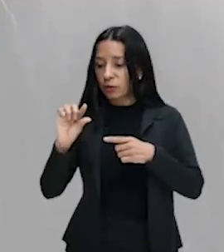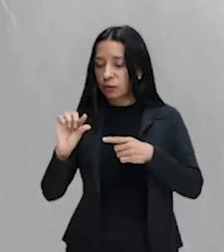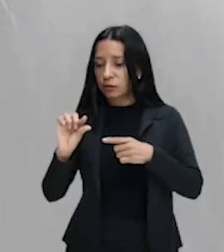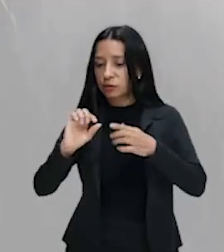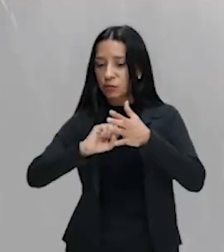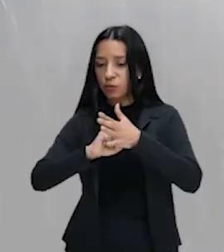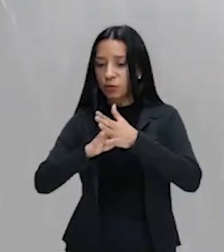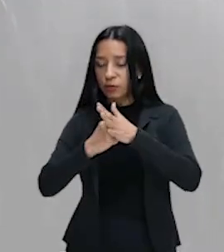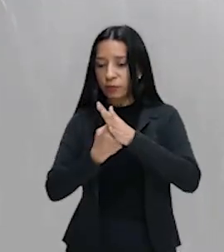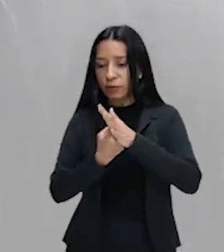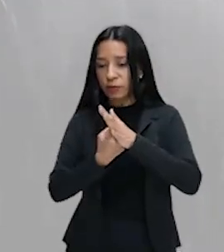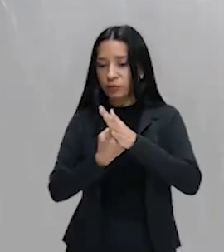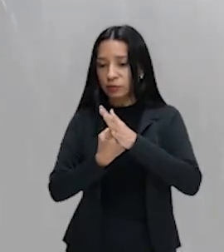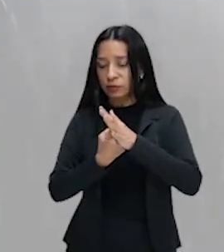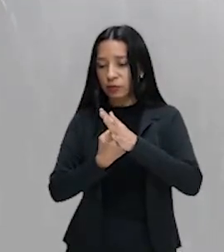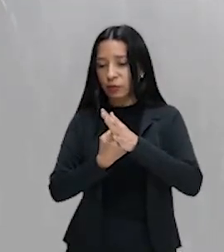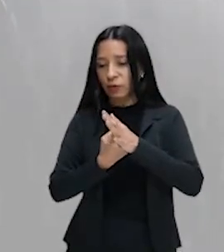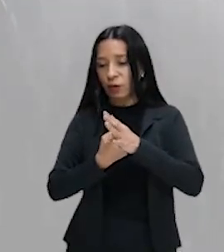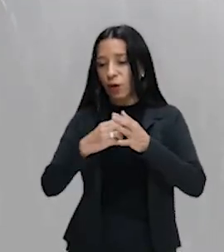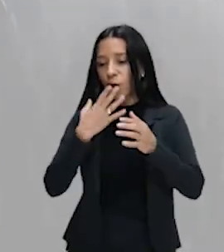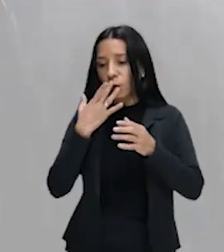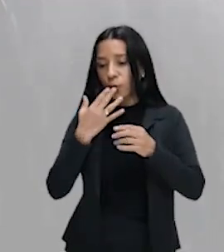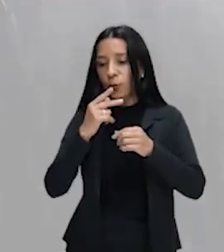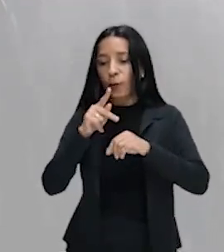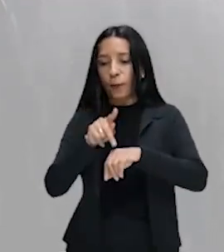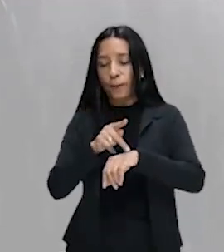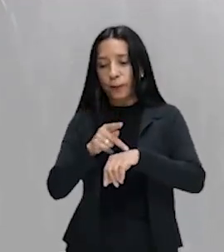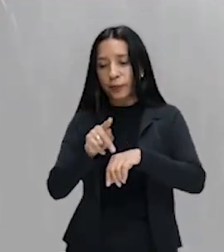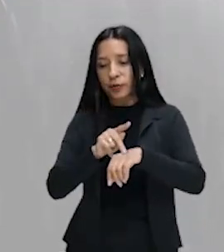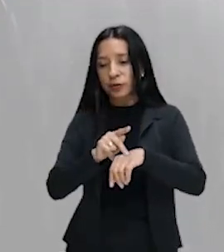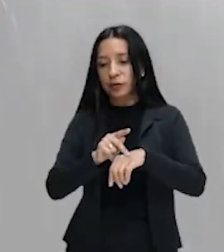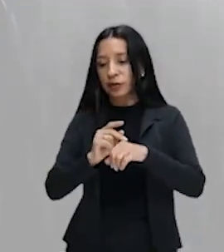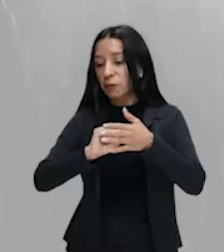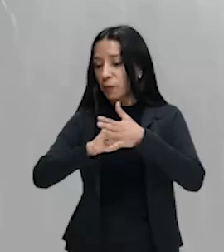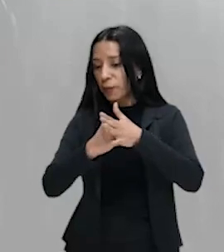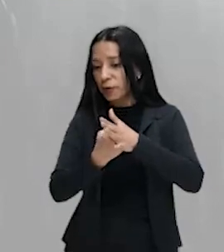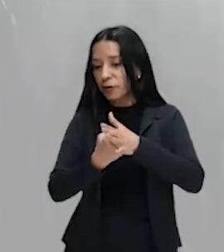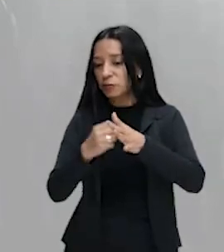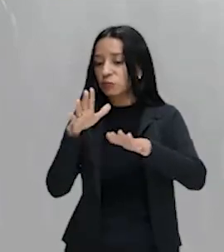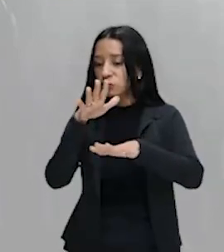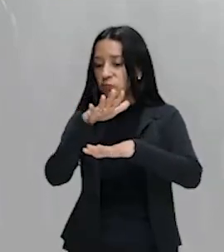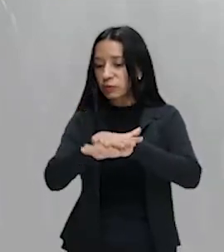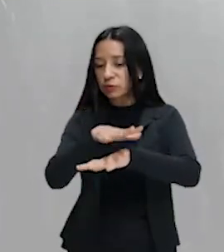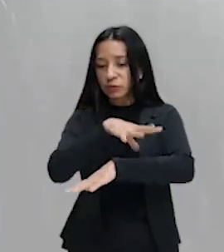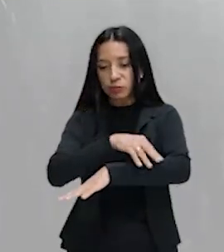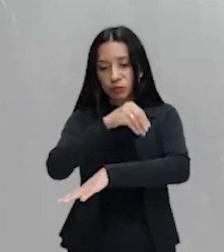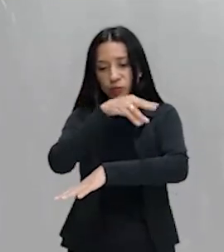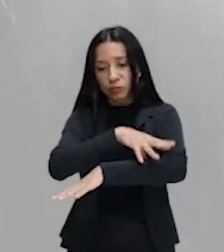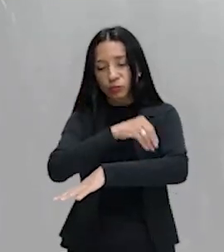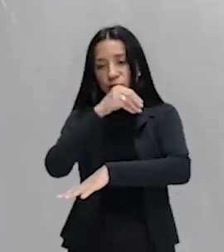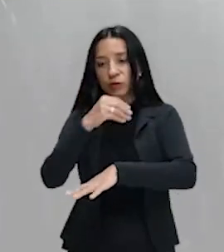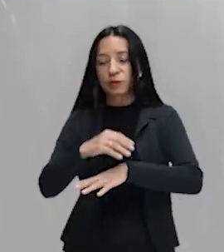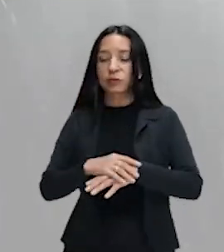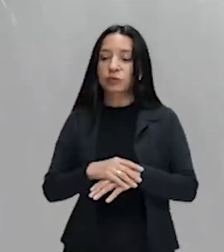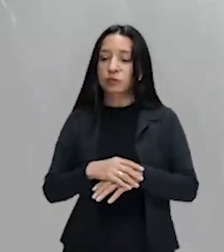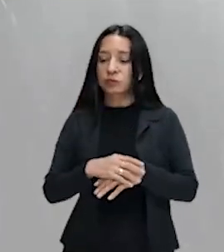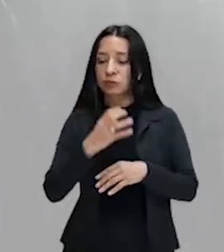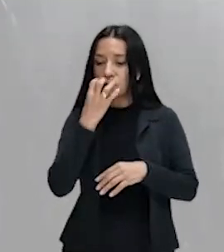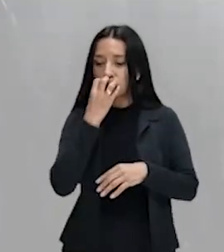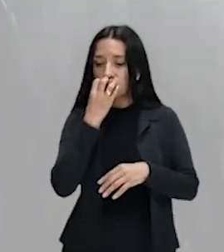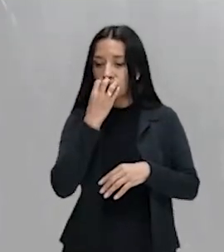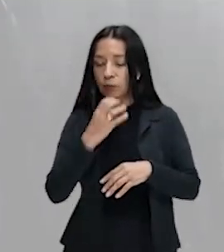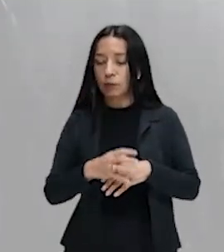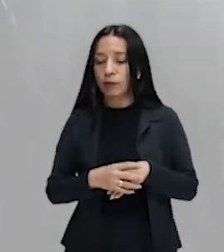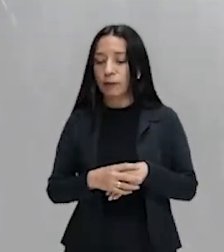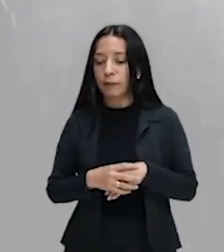produzindo o pigmento preto, ele impede que o pigmento preto fique depositado no pelo do animal. E esse outro aqui, eu